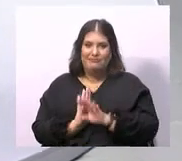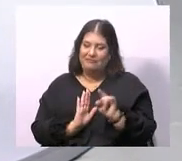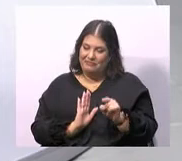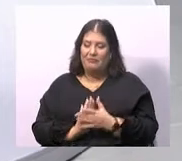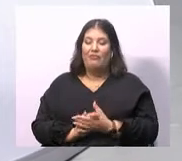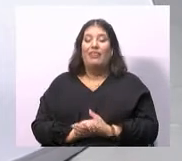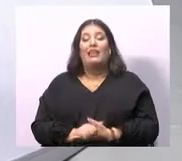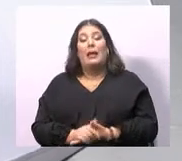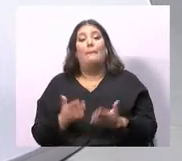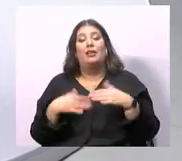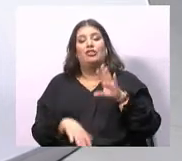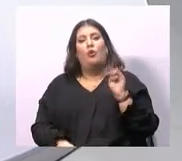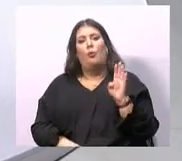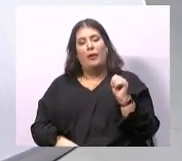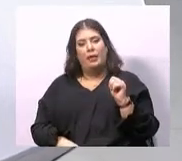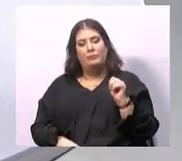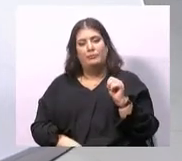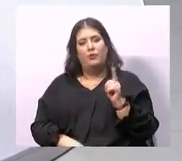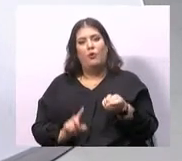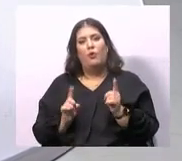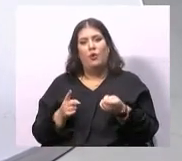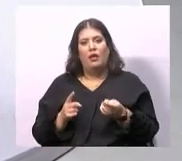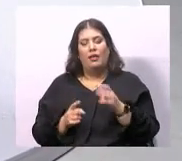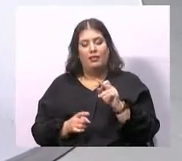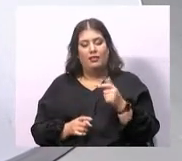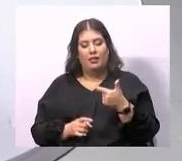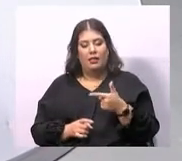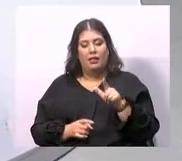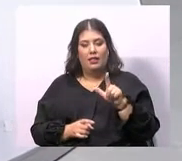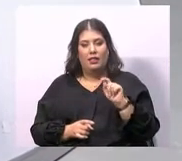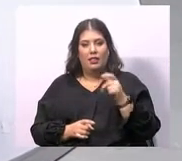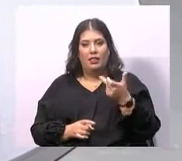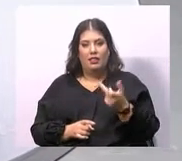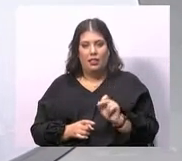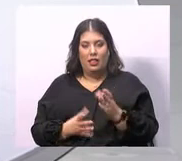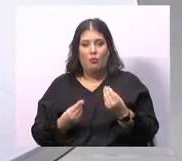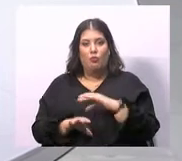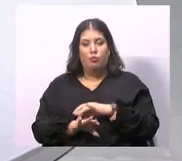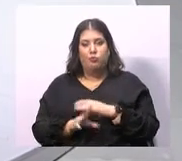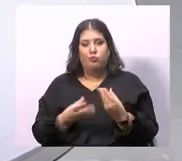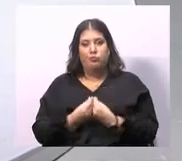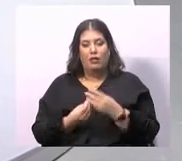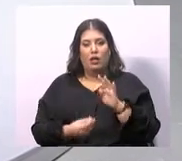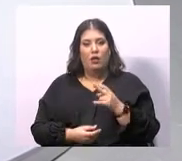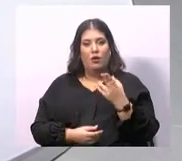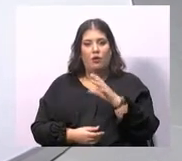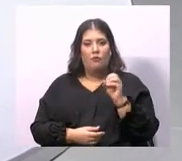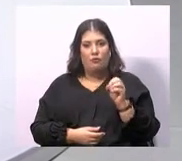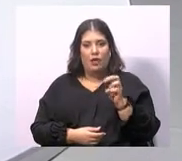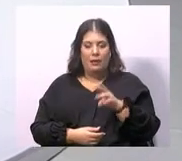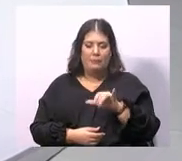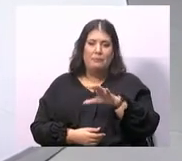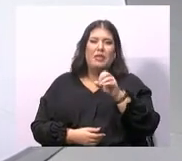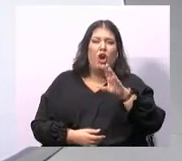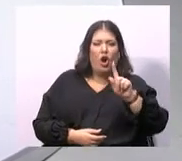de atleta portanto, é composto por várias patologias. Sendo a mais frequente, o fungo, a micose.